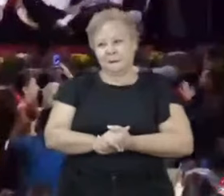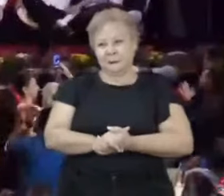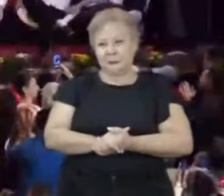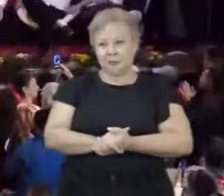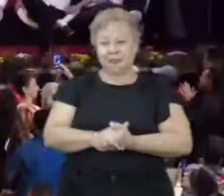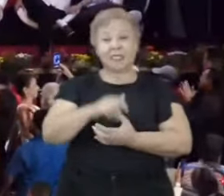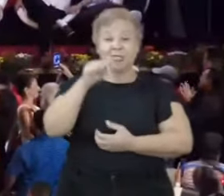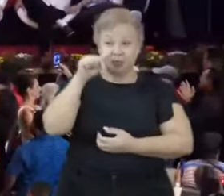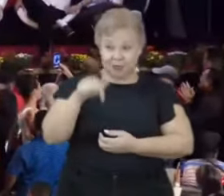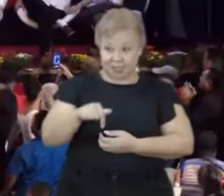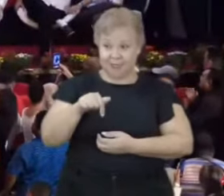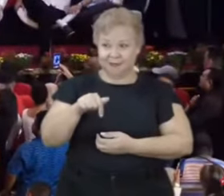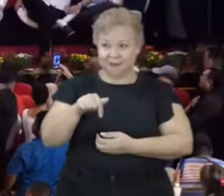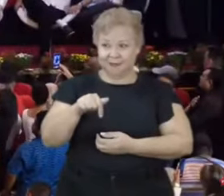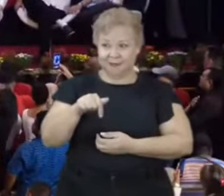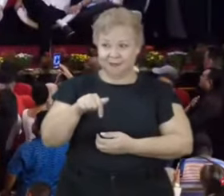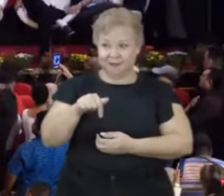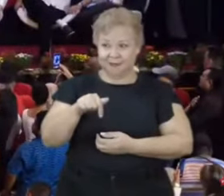Aqui,